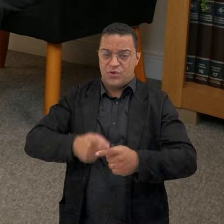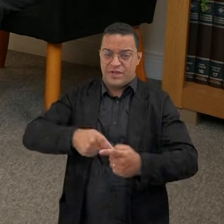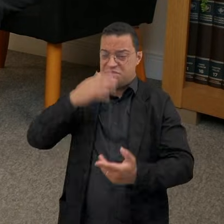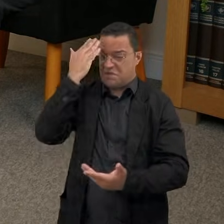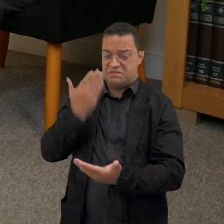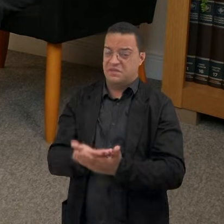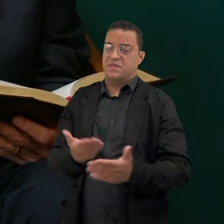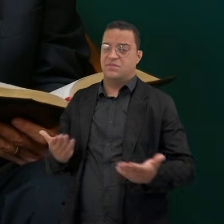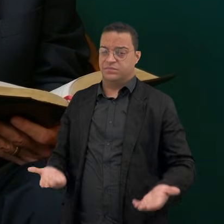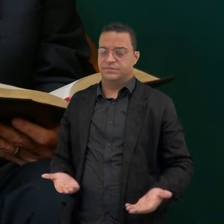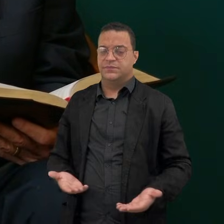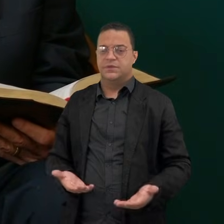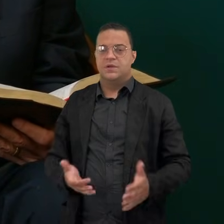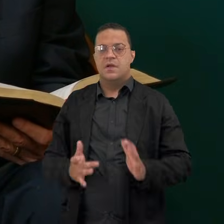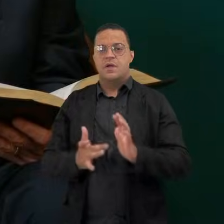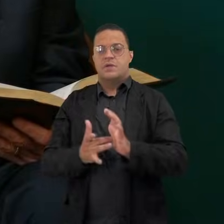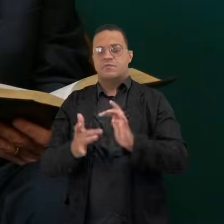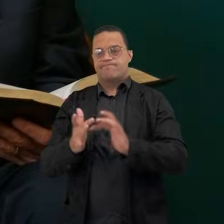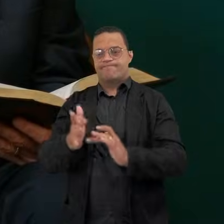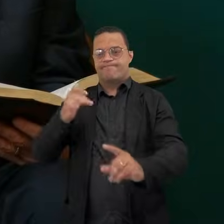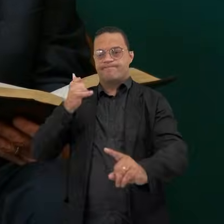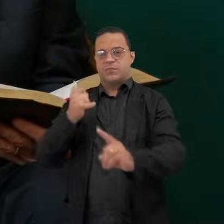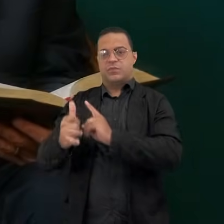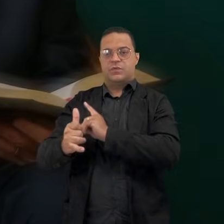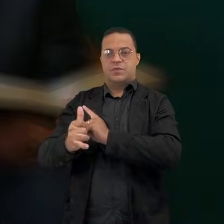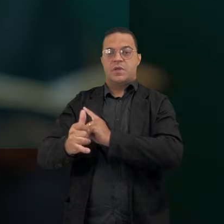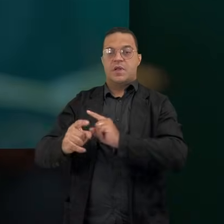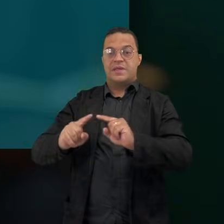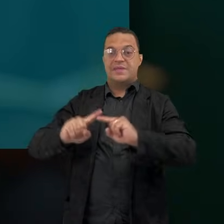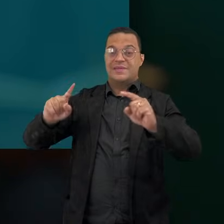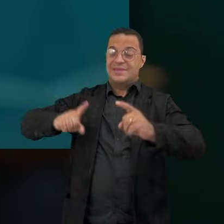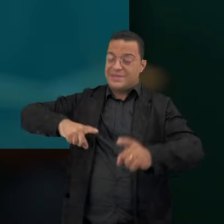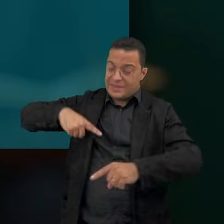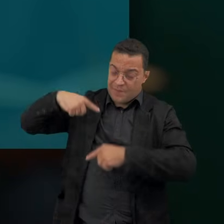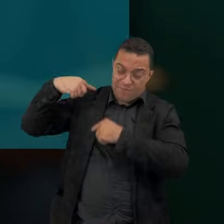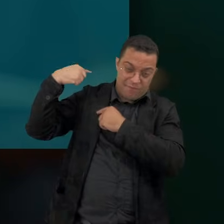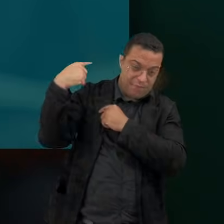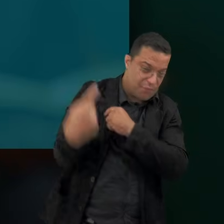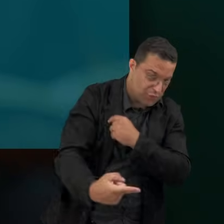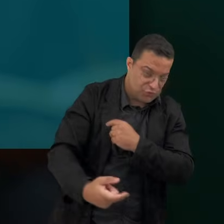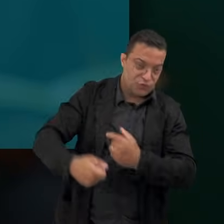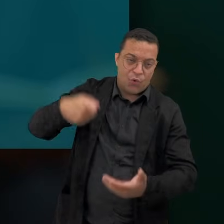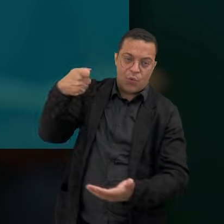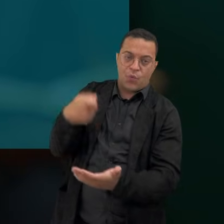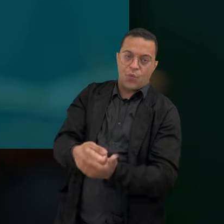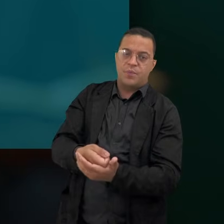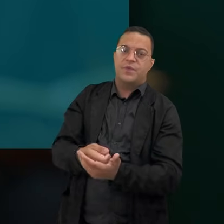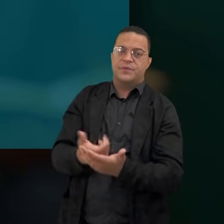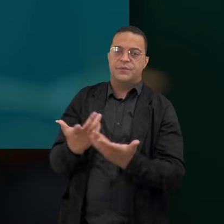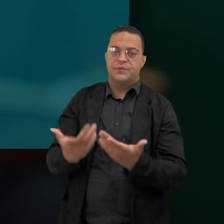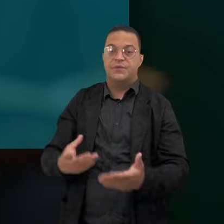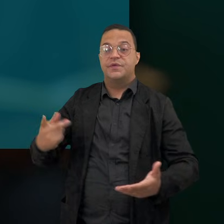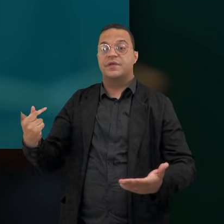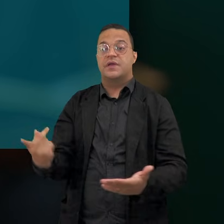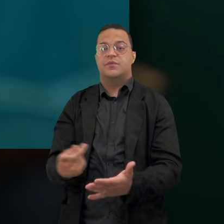uma profecia que se cumpriria alguns anos depois: eis que a vossa casa vai ficar-vos